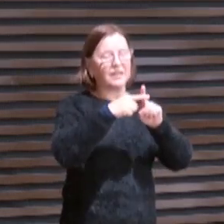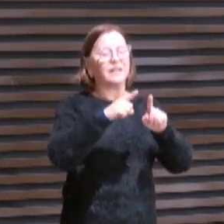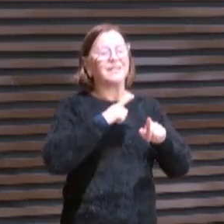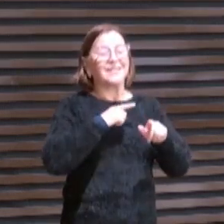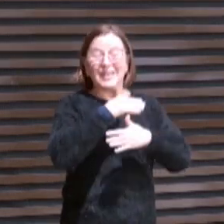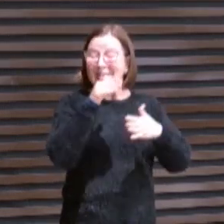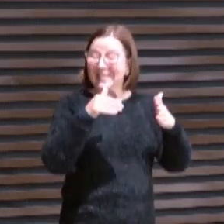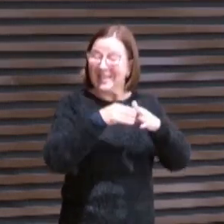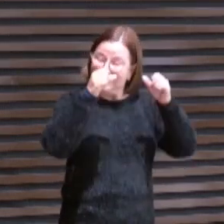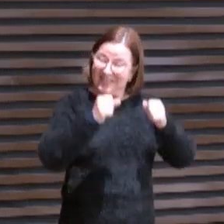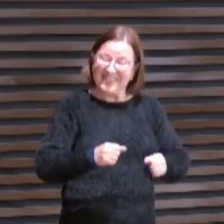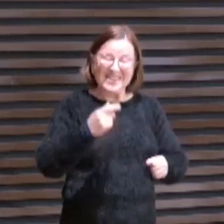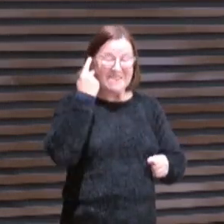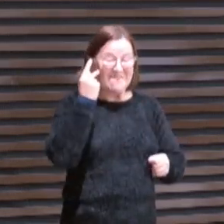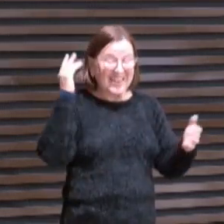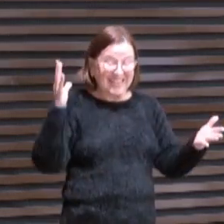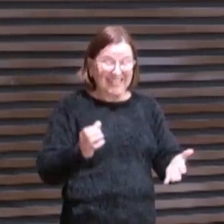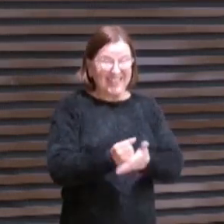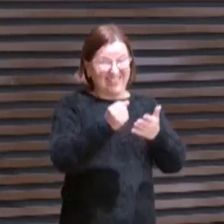libertar você do seu pecado.